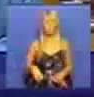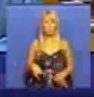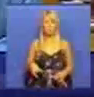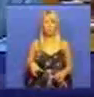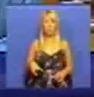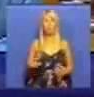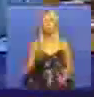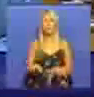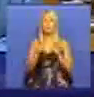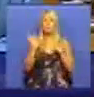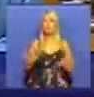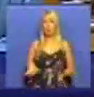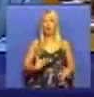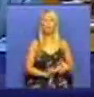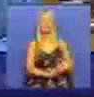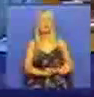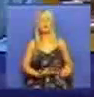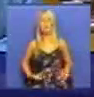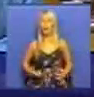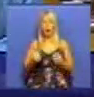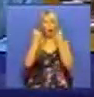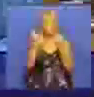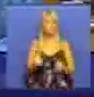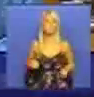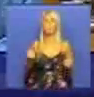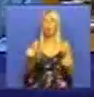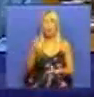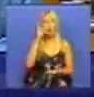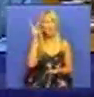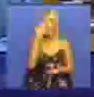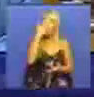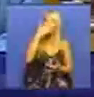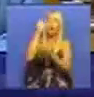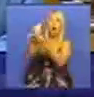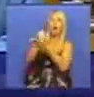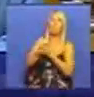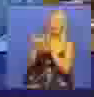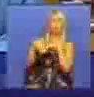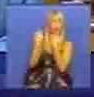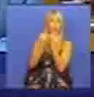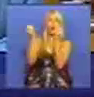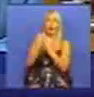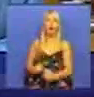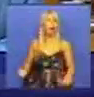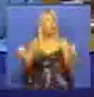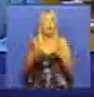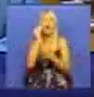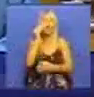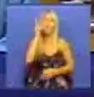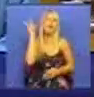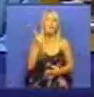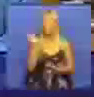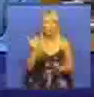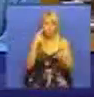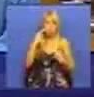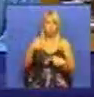como o dos desempregados, que não conseguem viver sem os apoios sociais, tal são os reduzidos salários.